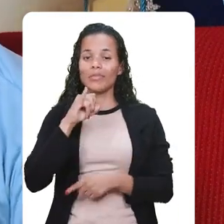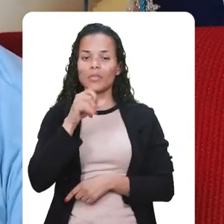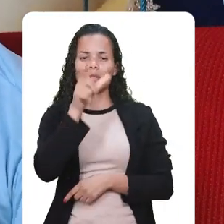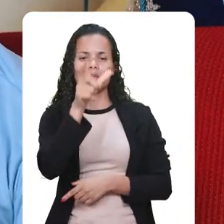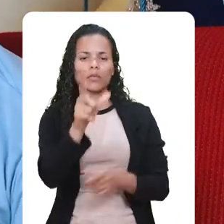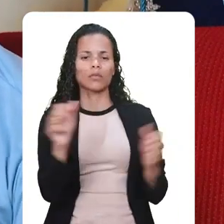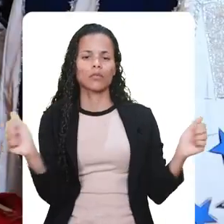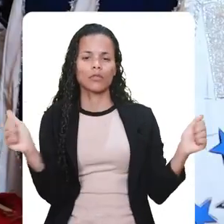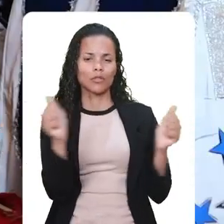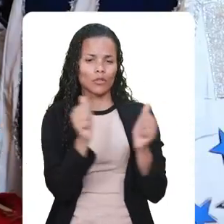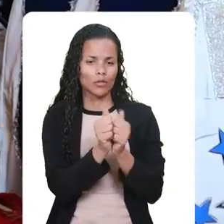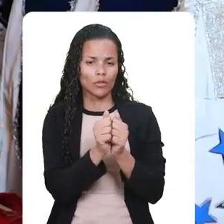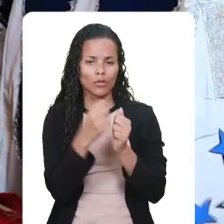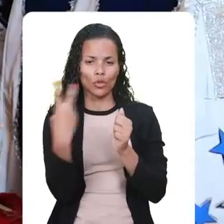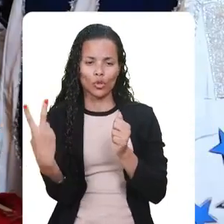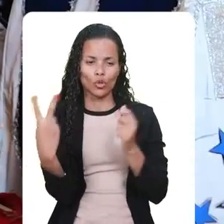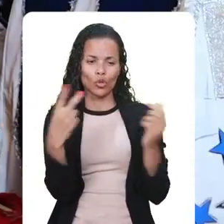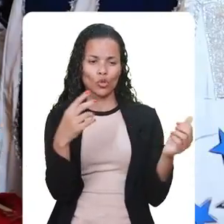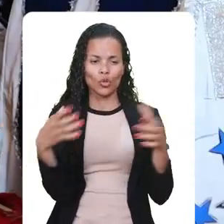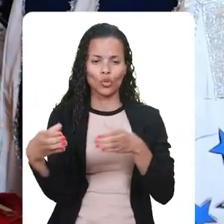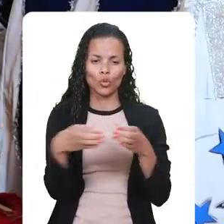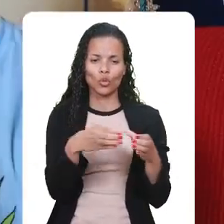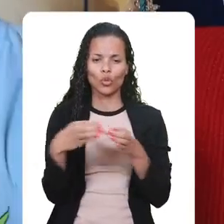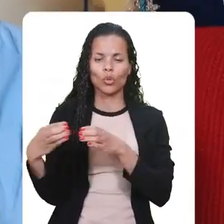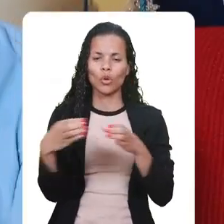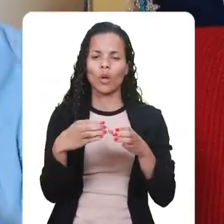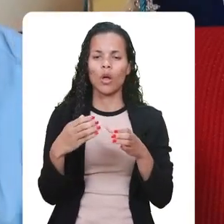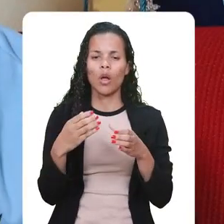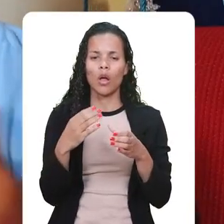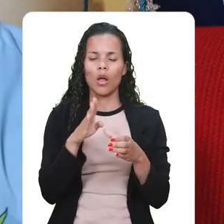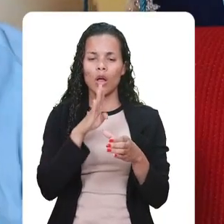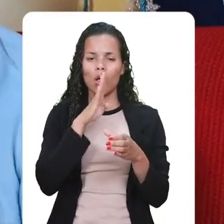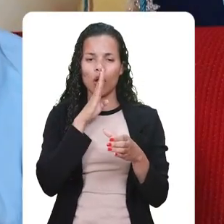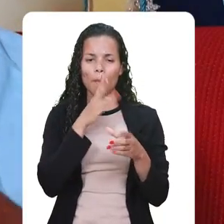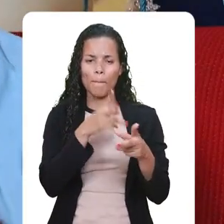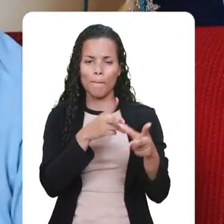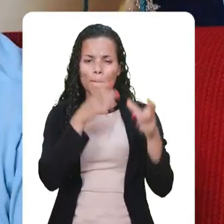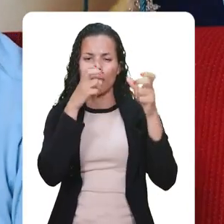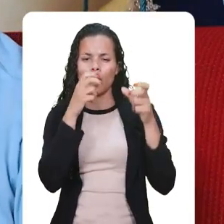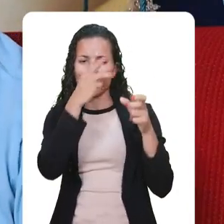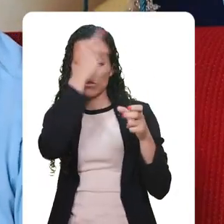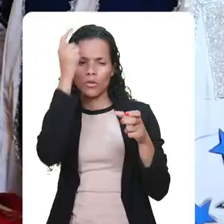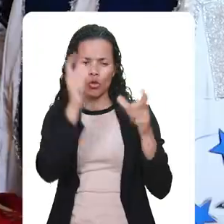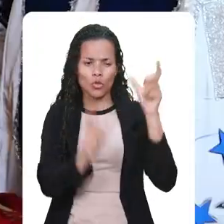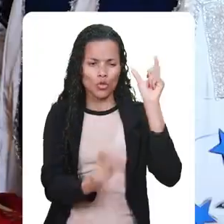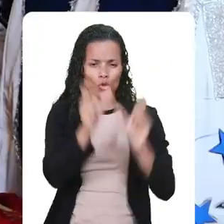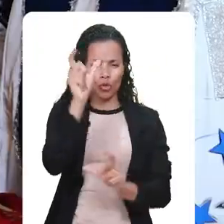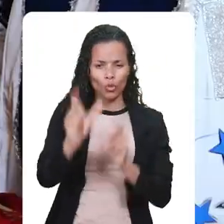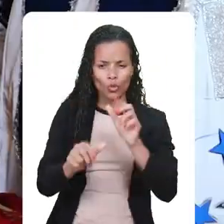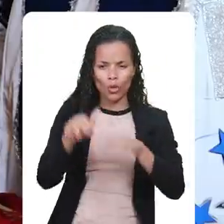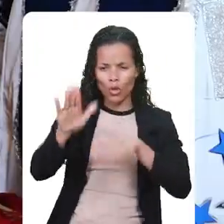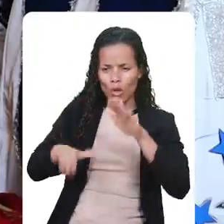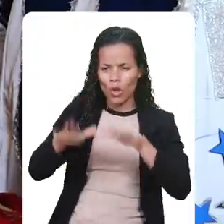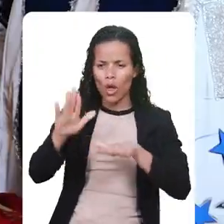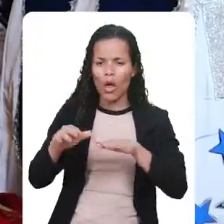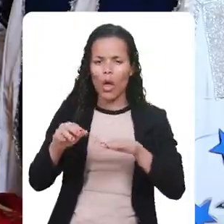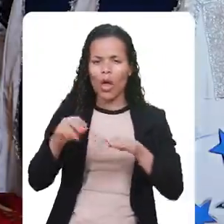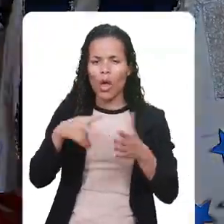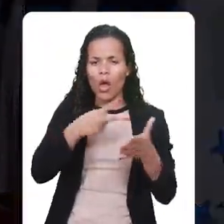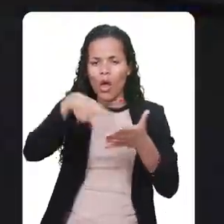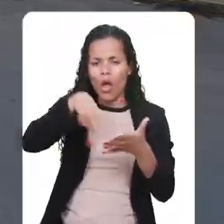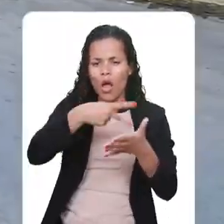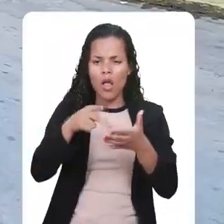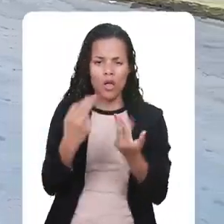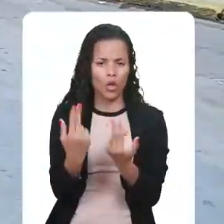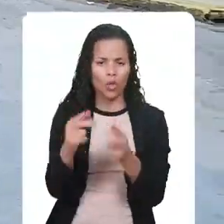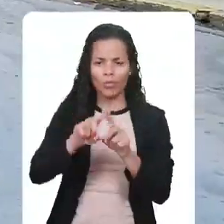N grupos e você intercalar pessoas com os mesmos instrumentos, a rítmica nunca vai ser a mesma.